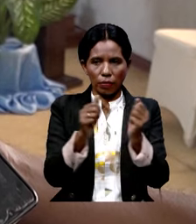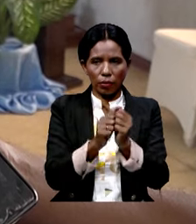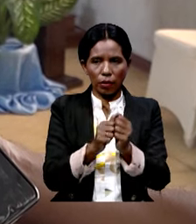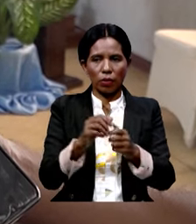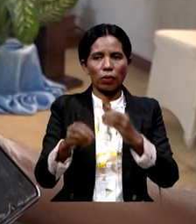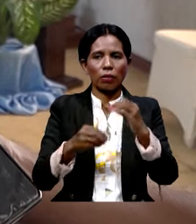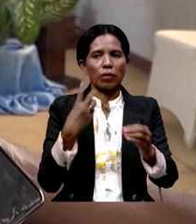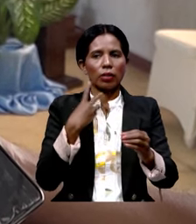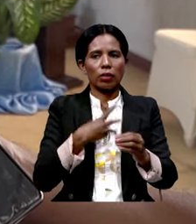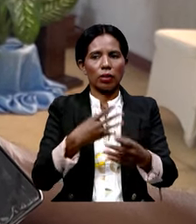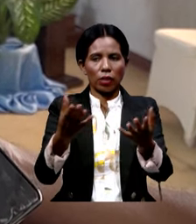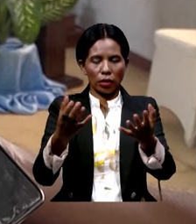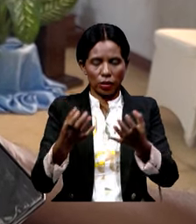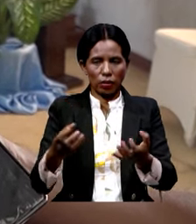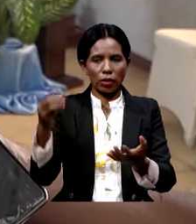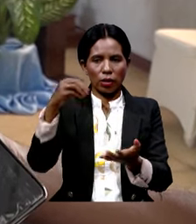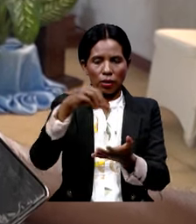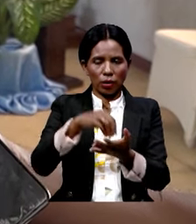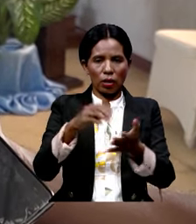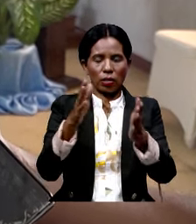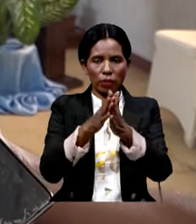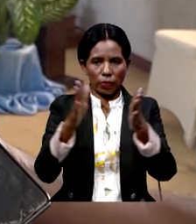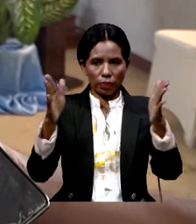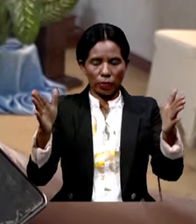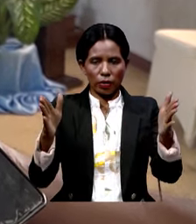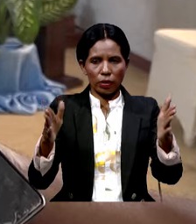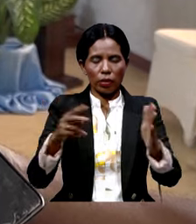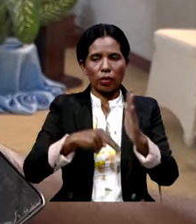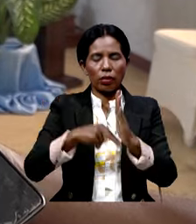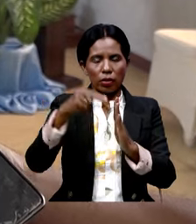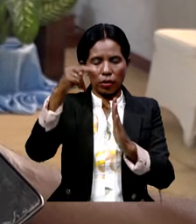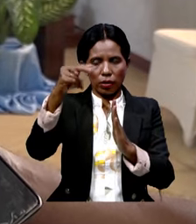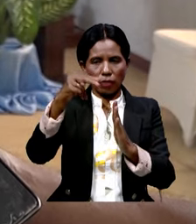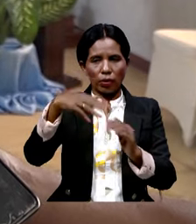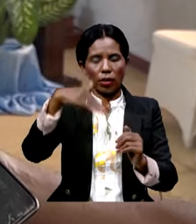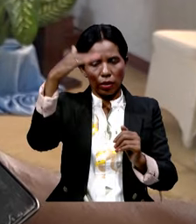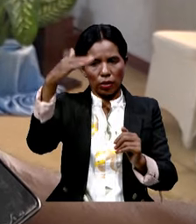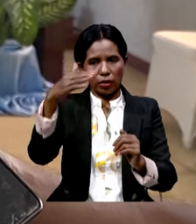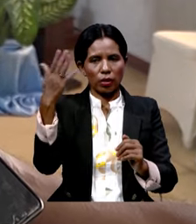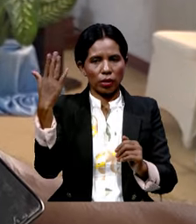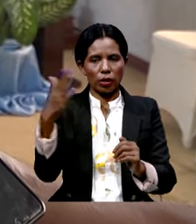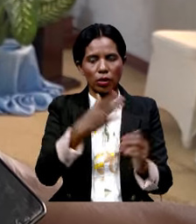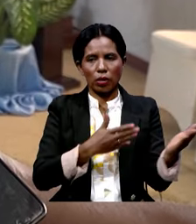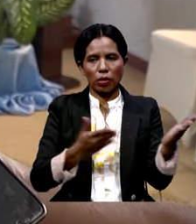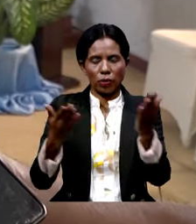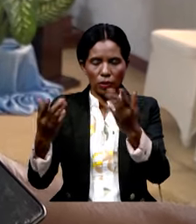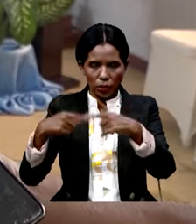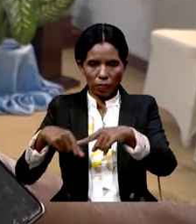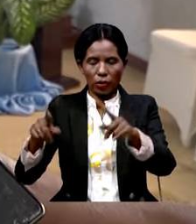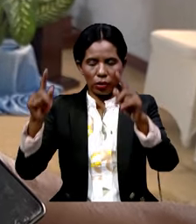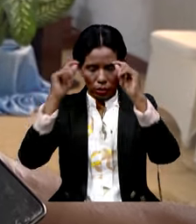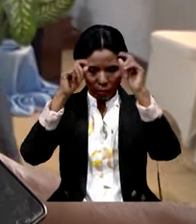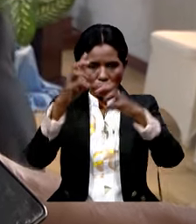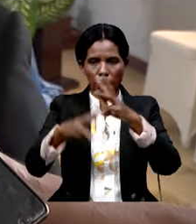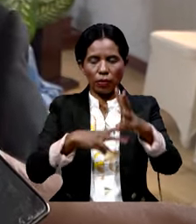Significa que ita hakar ia investimento nebe bot, nível alto nian, ia lorimos timor ba mundo, ane sama